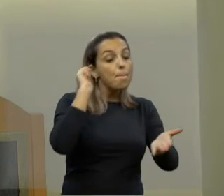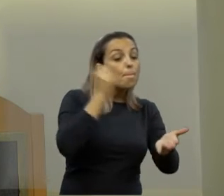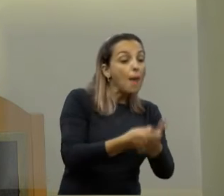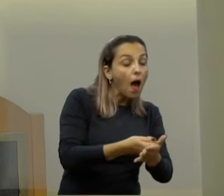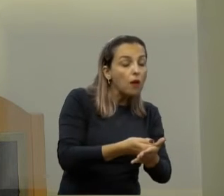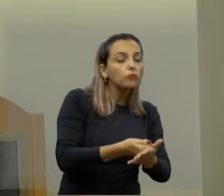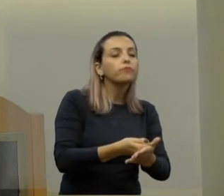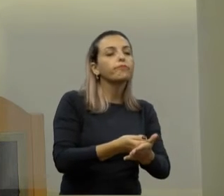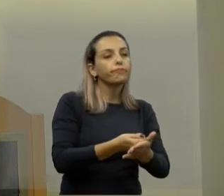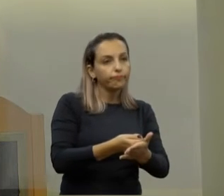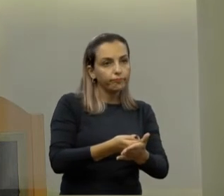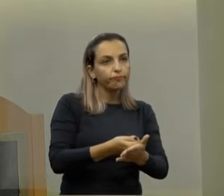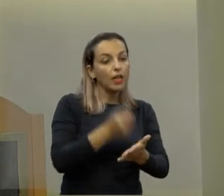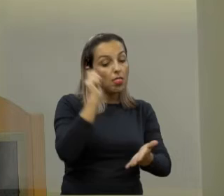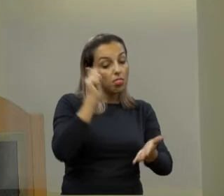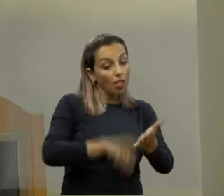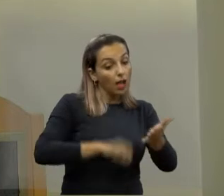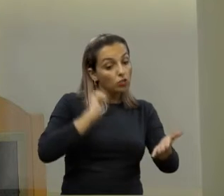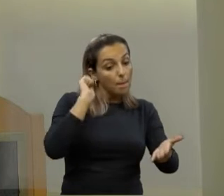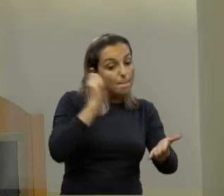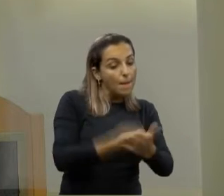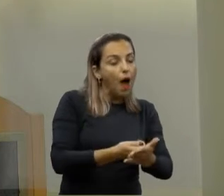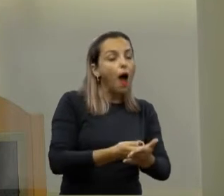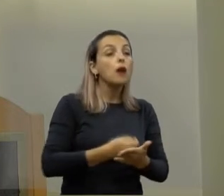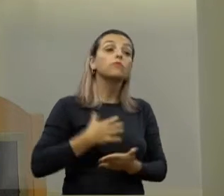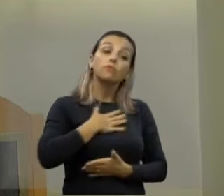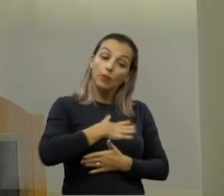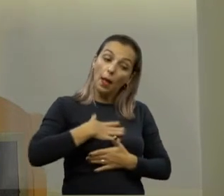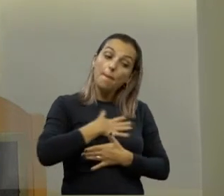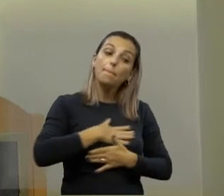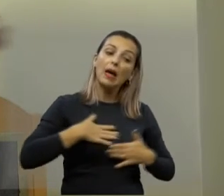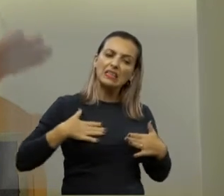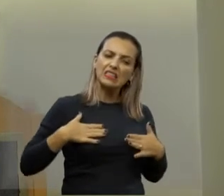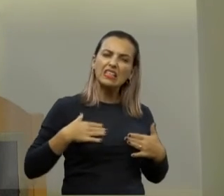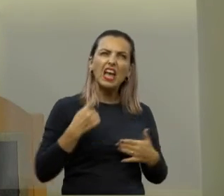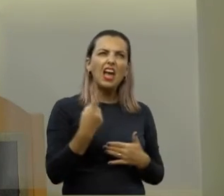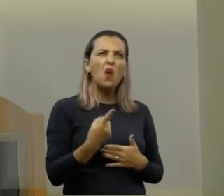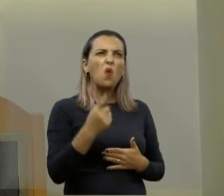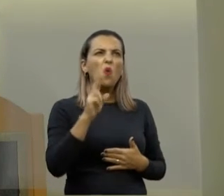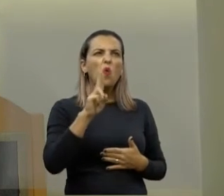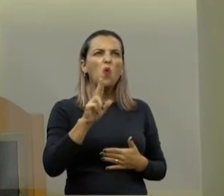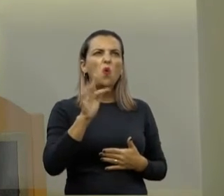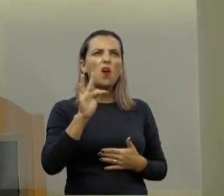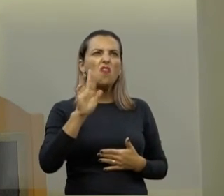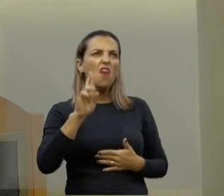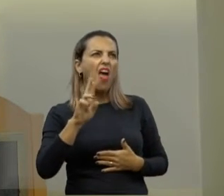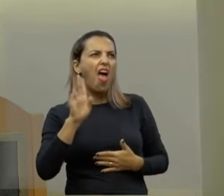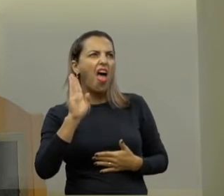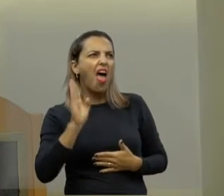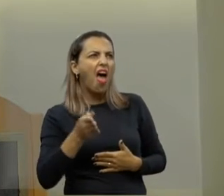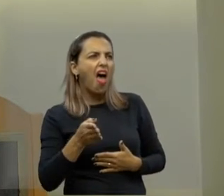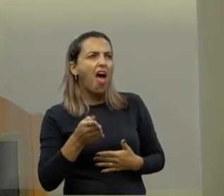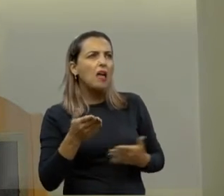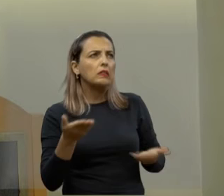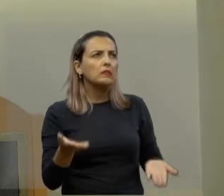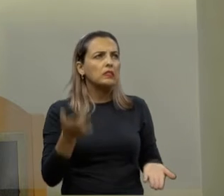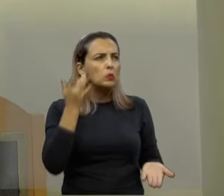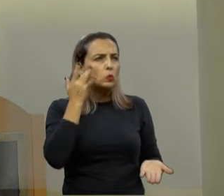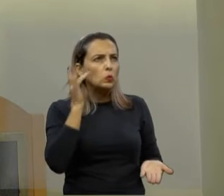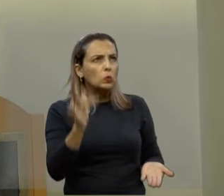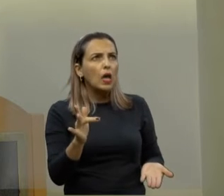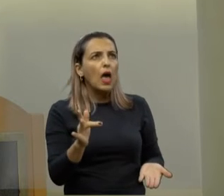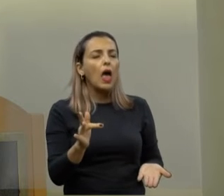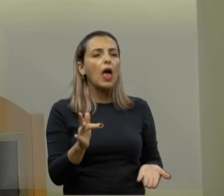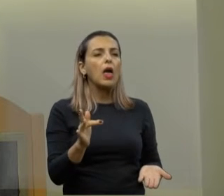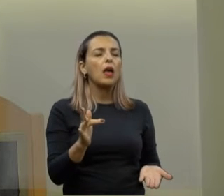maior prazer uma taxa e não é eu acho que um é uma Ofir 6 a 1:30 três